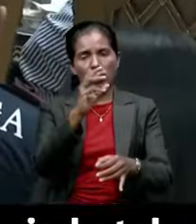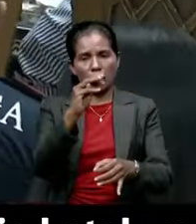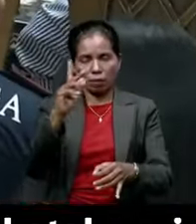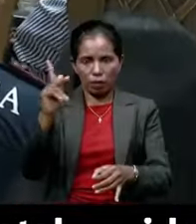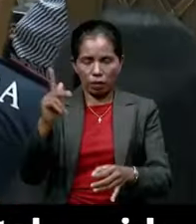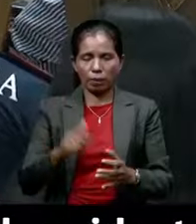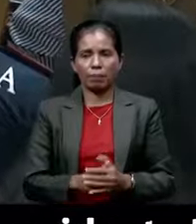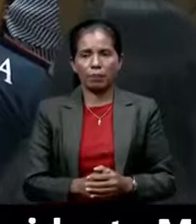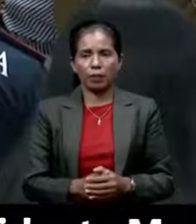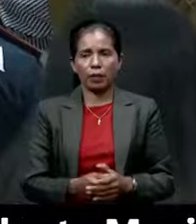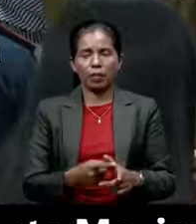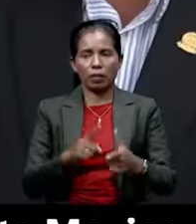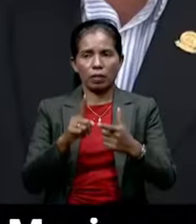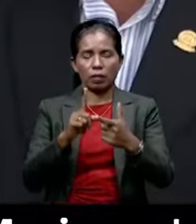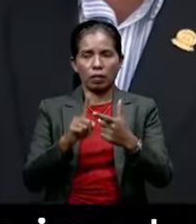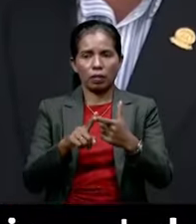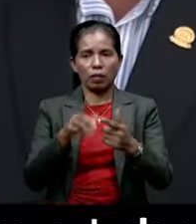Inlocrai, depois de